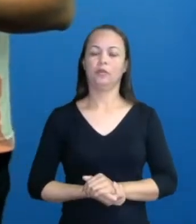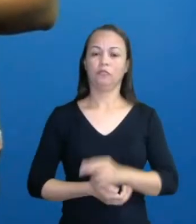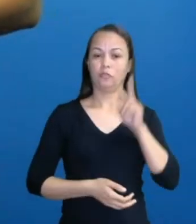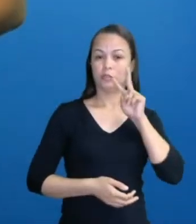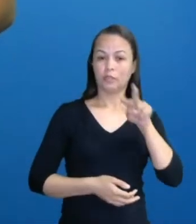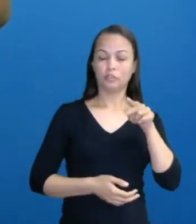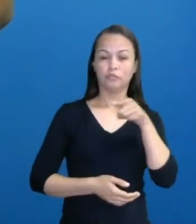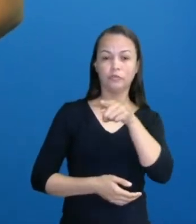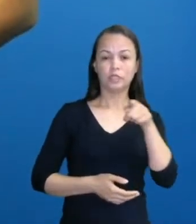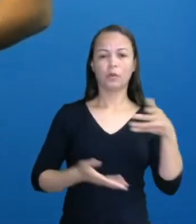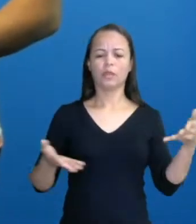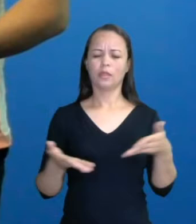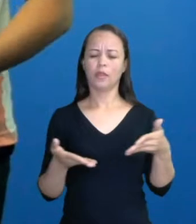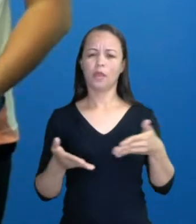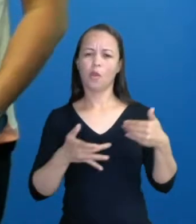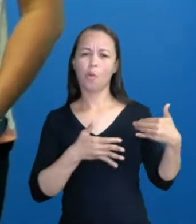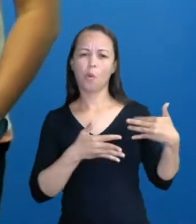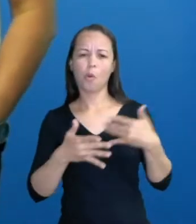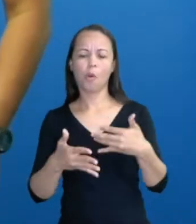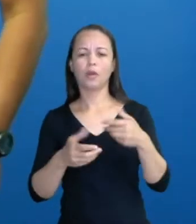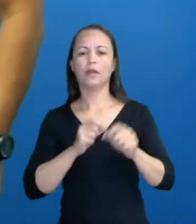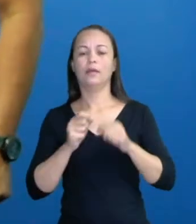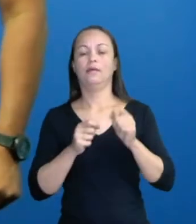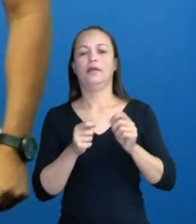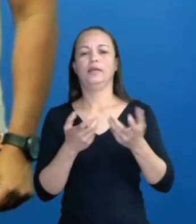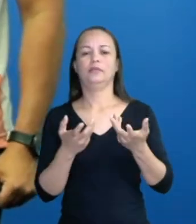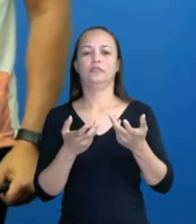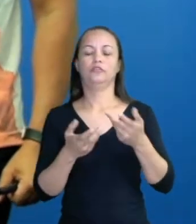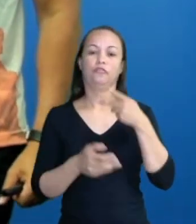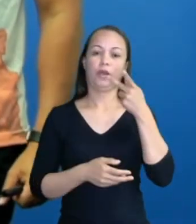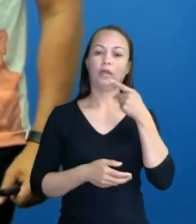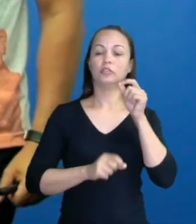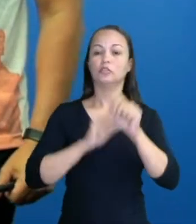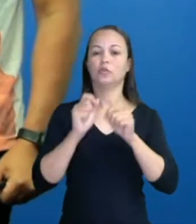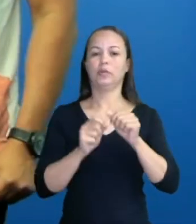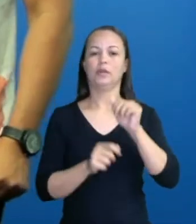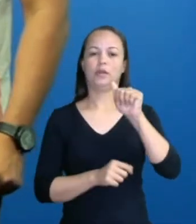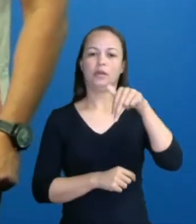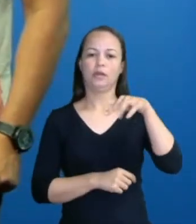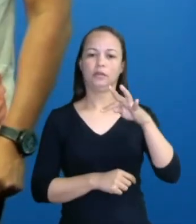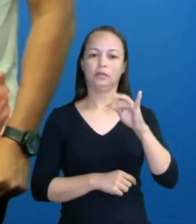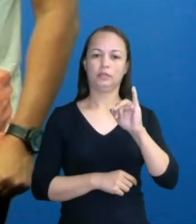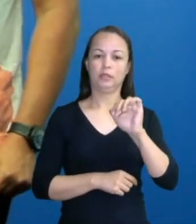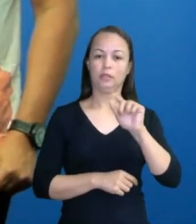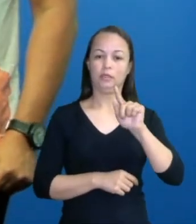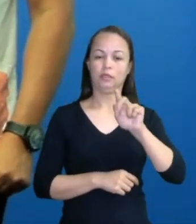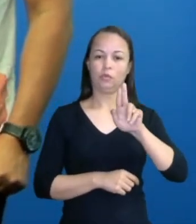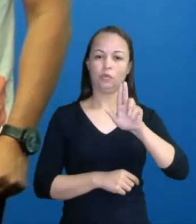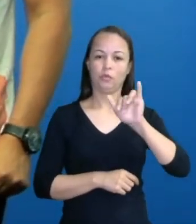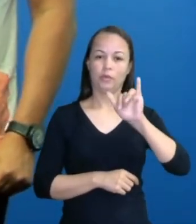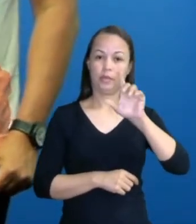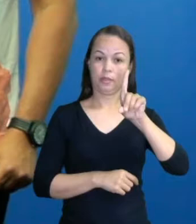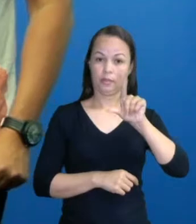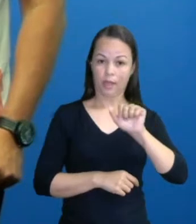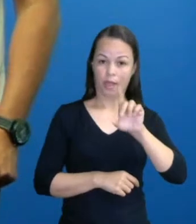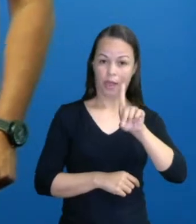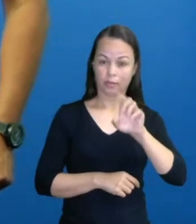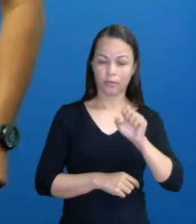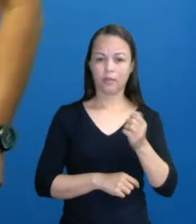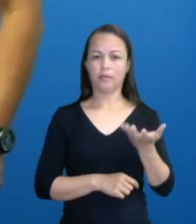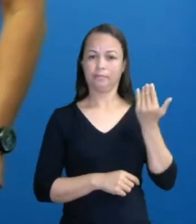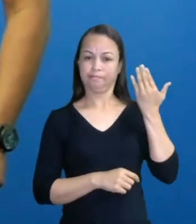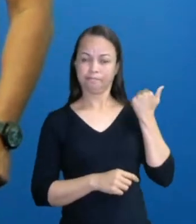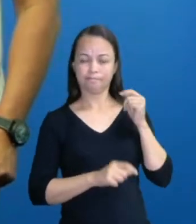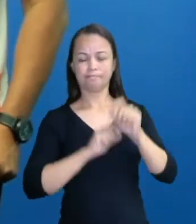se enquadra no que nós chamamos de antiguidade, ou seja, na história antiga, pós invenção